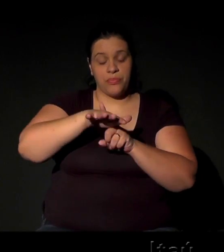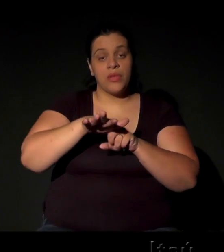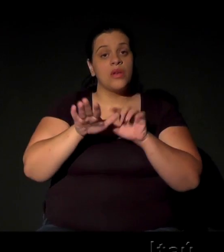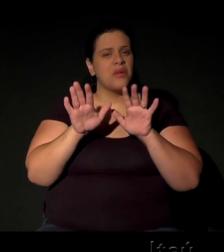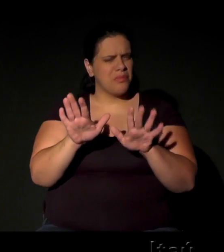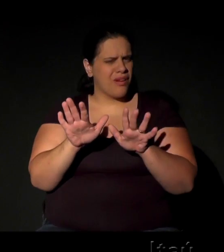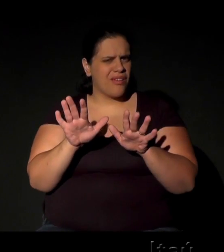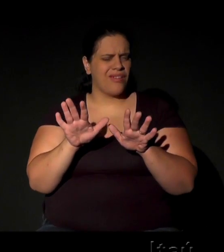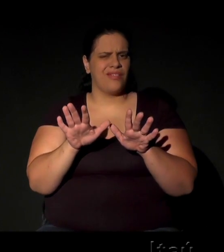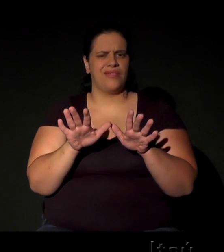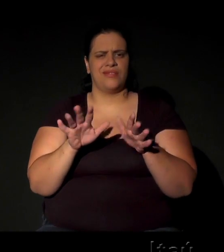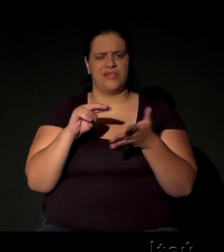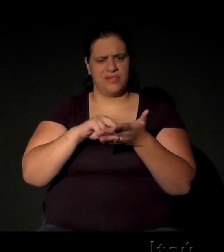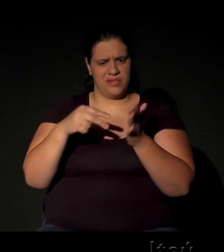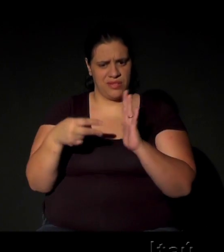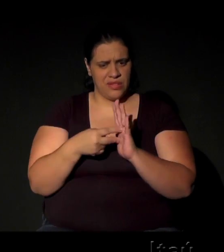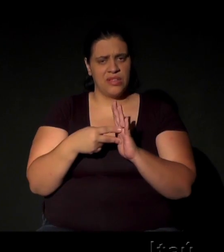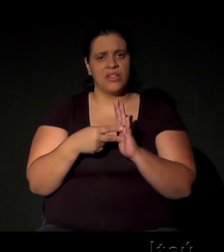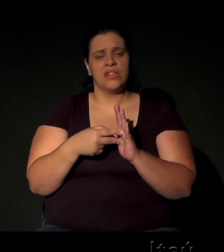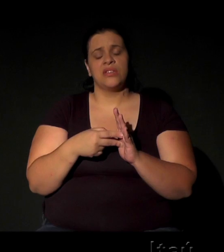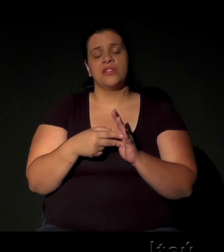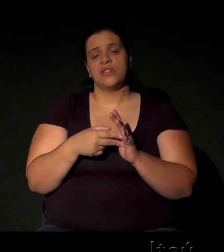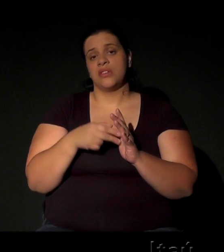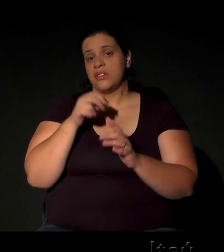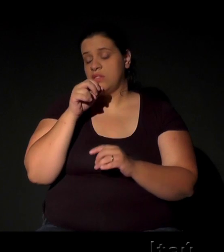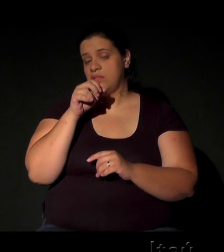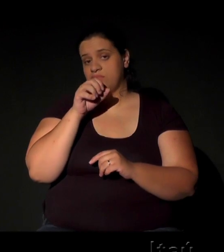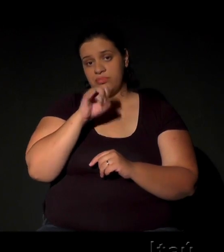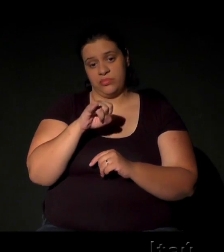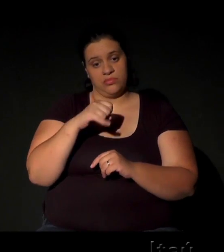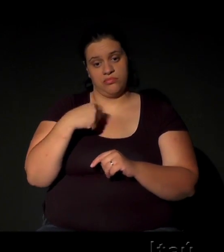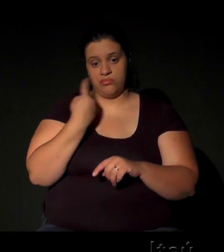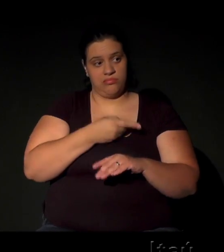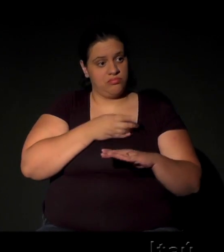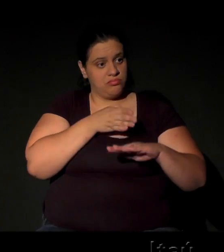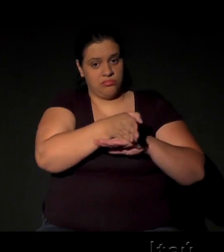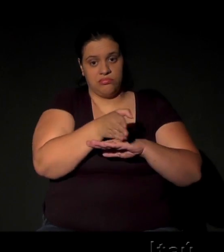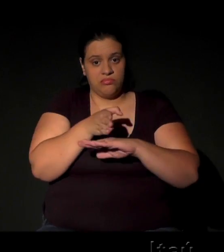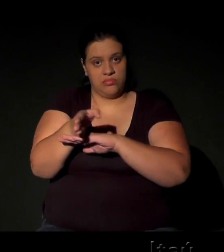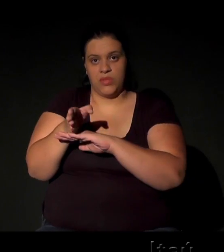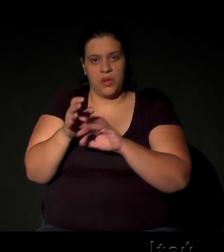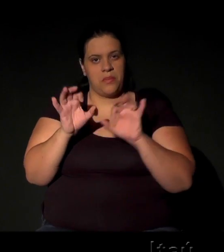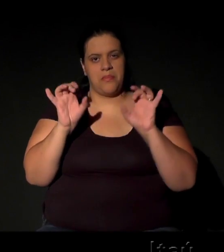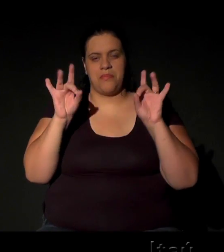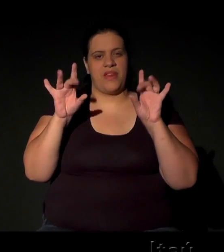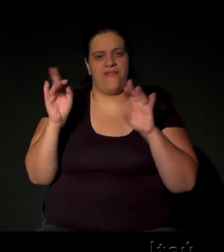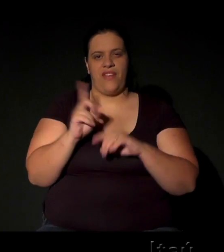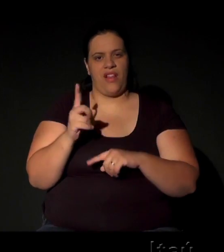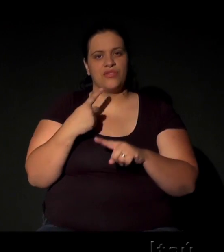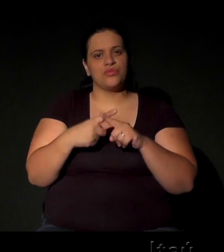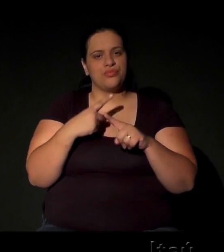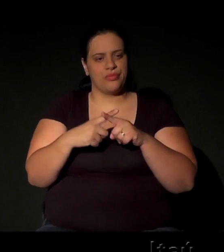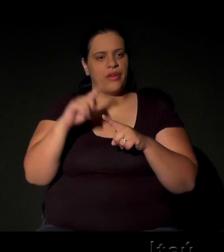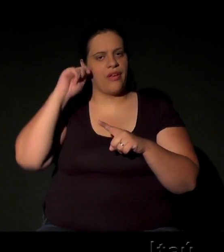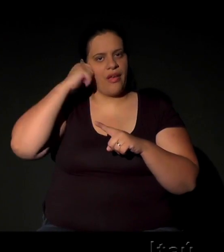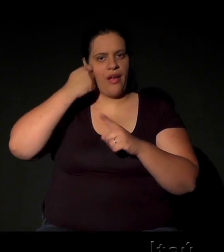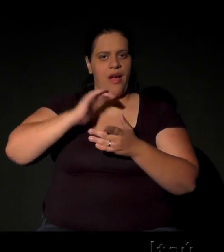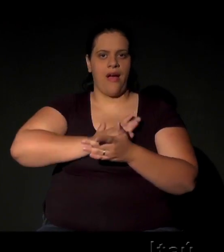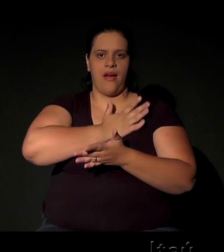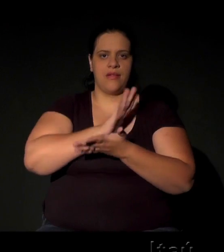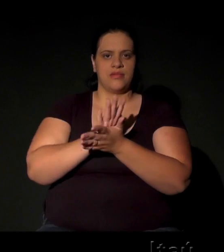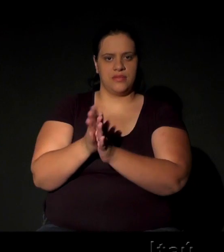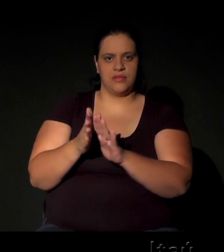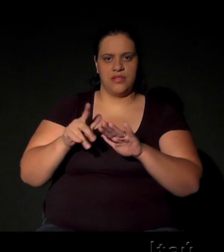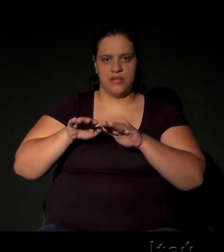dizer que o fato da gente não estar nos espaços de privilégio por conta do racismo estrutural nos